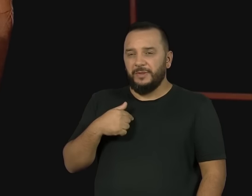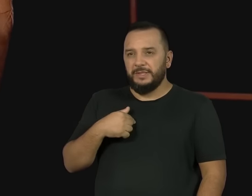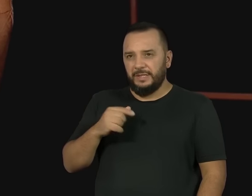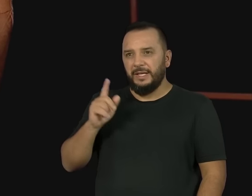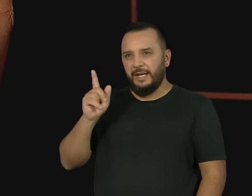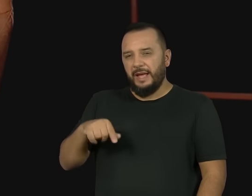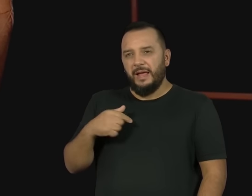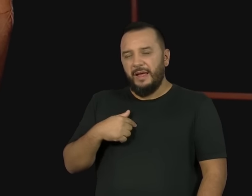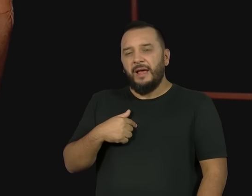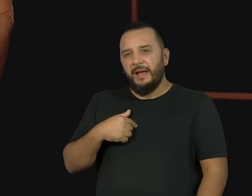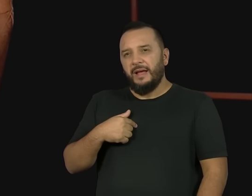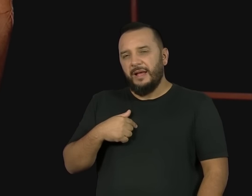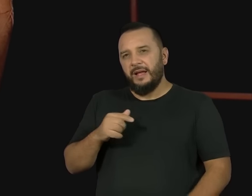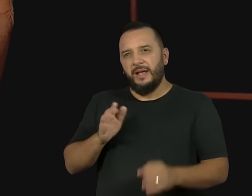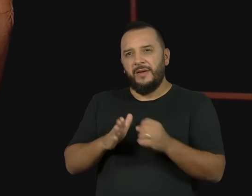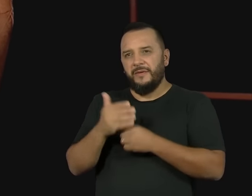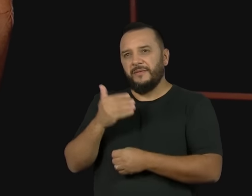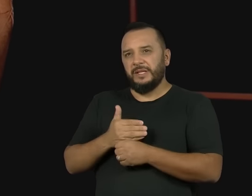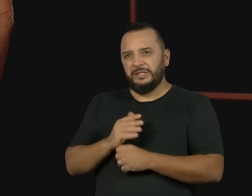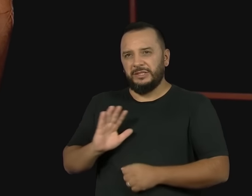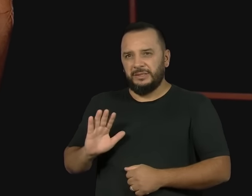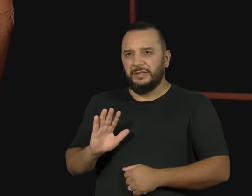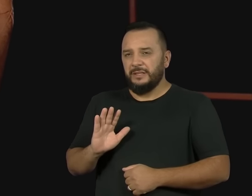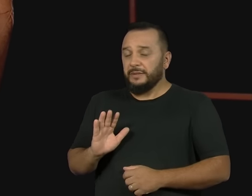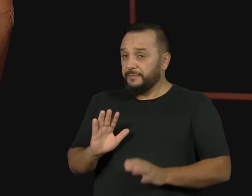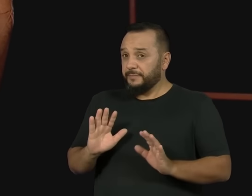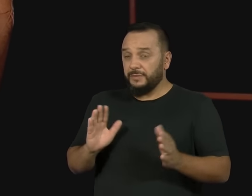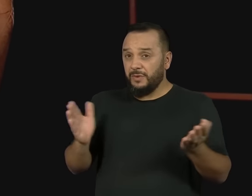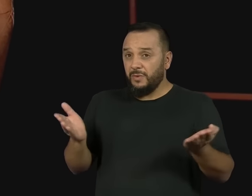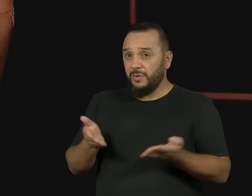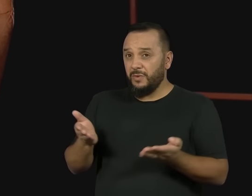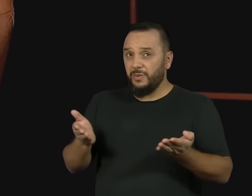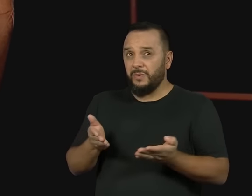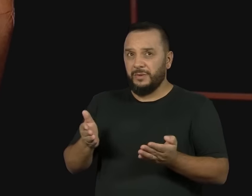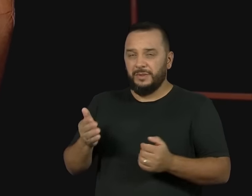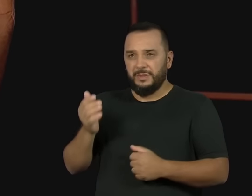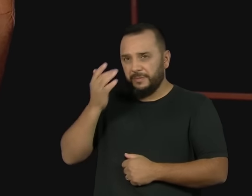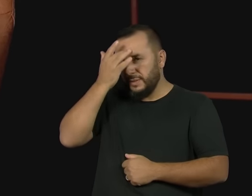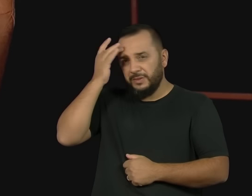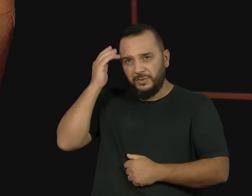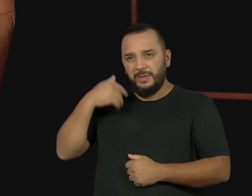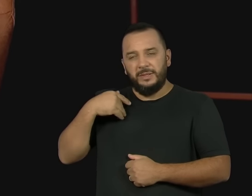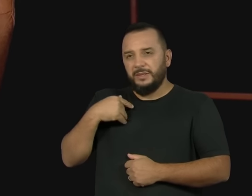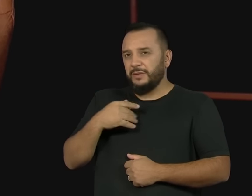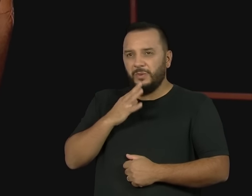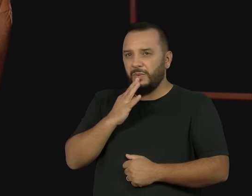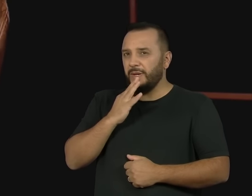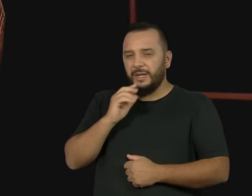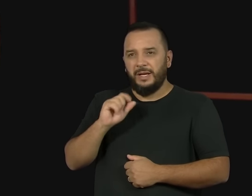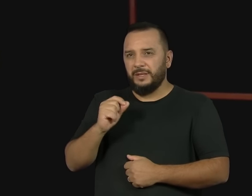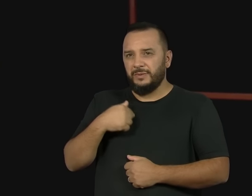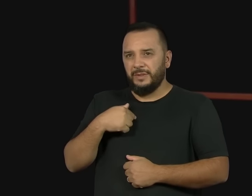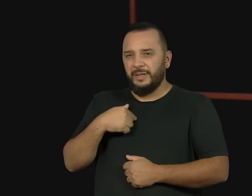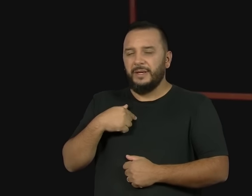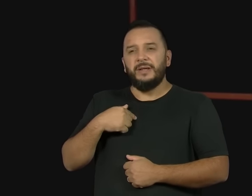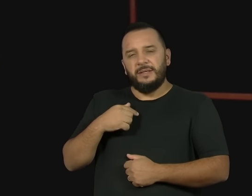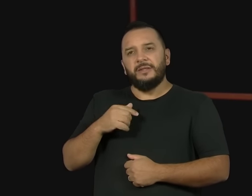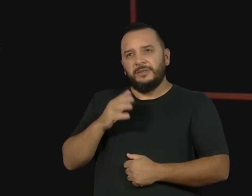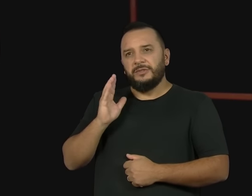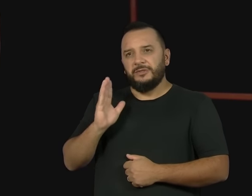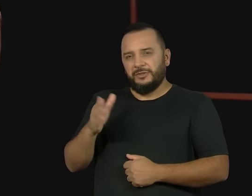né? E, na época, o pessoal hoje não entende o que era fascismo do início. Então, o Atílio até